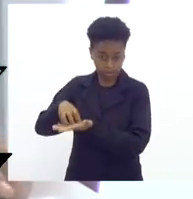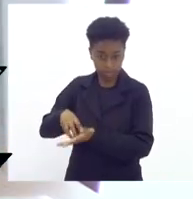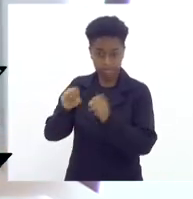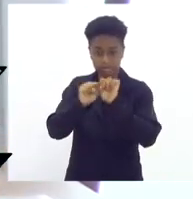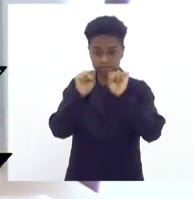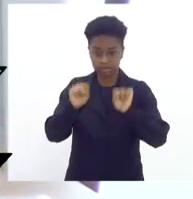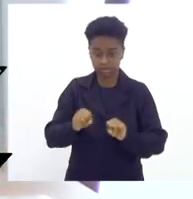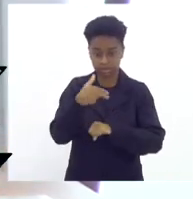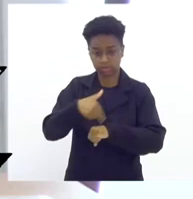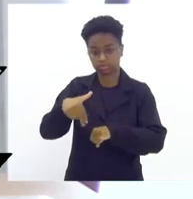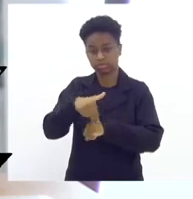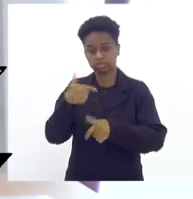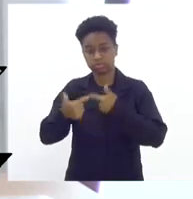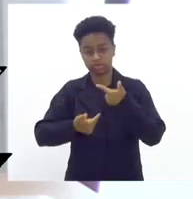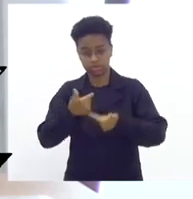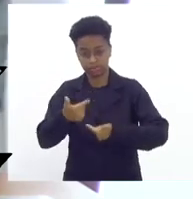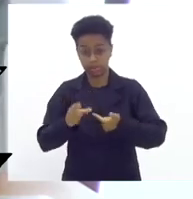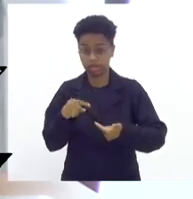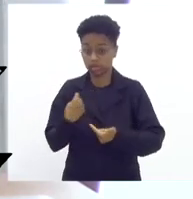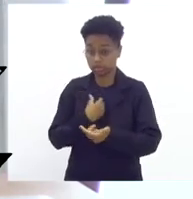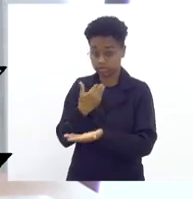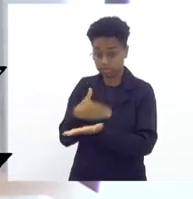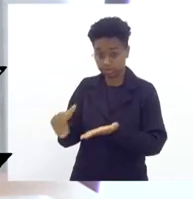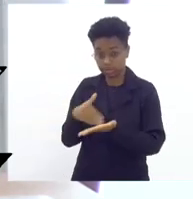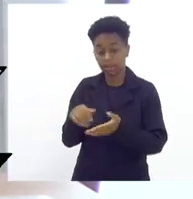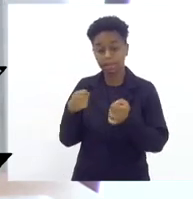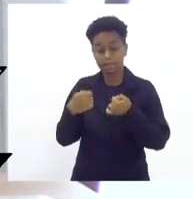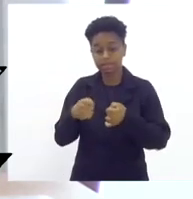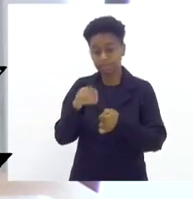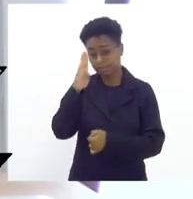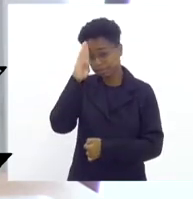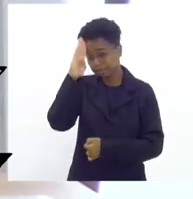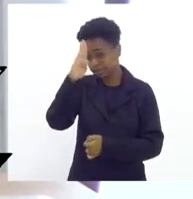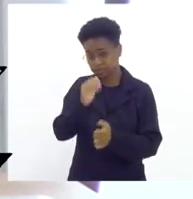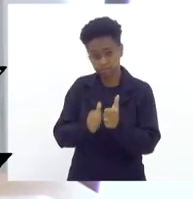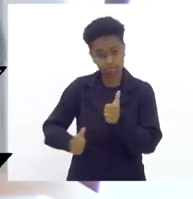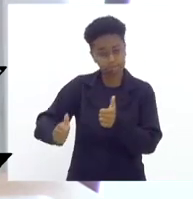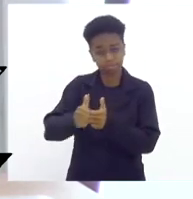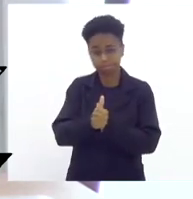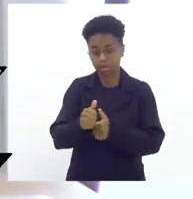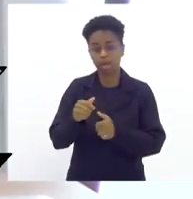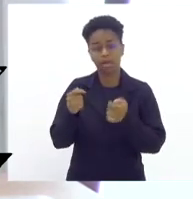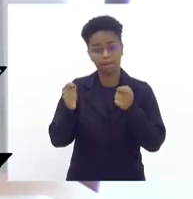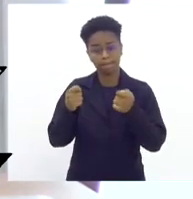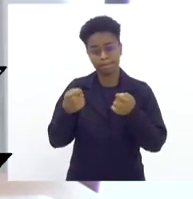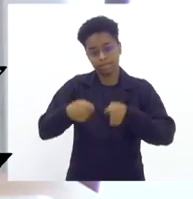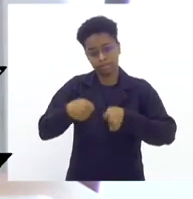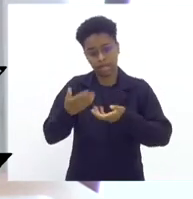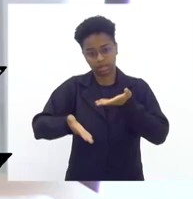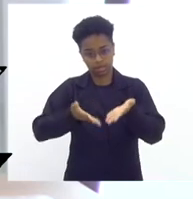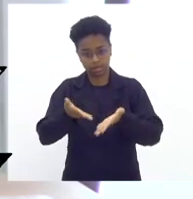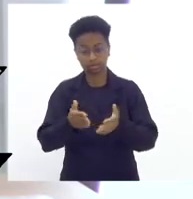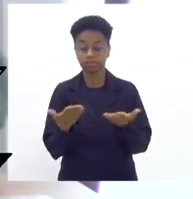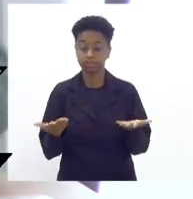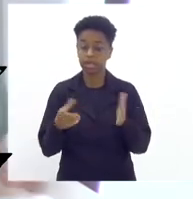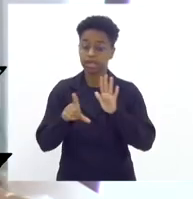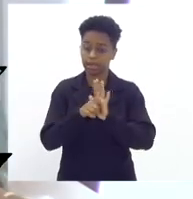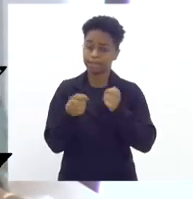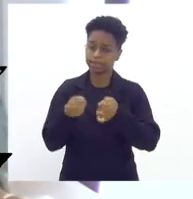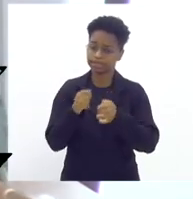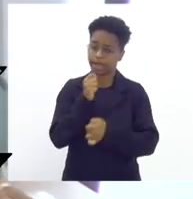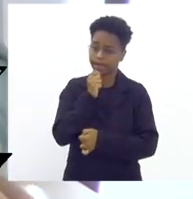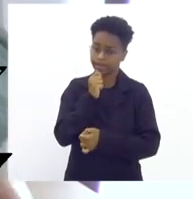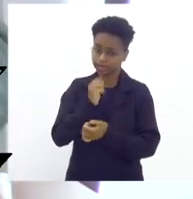Emprego da nossa Secretaria de Trabalho terão prioridade então soma informação essa lenda precisa ser